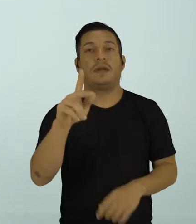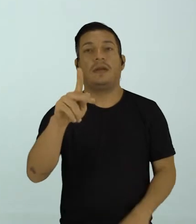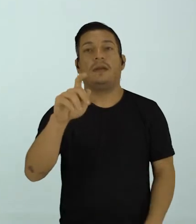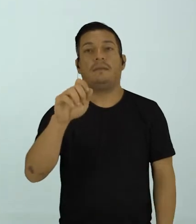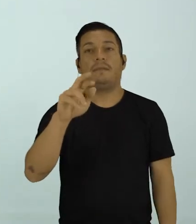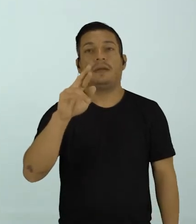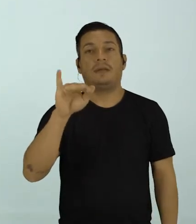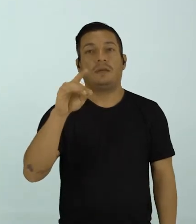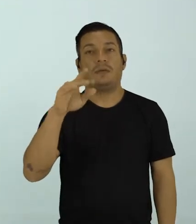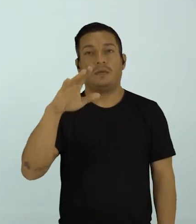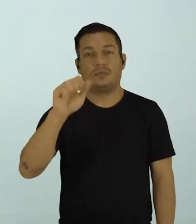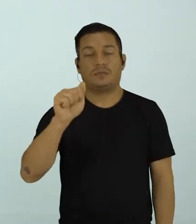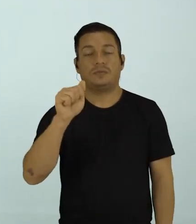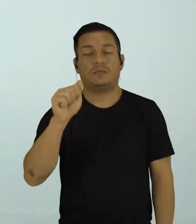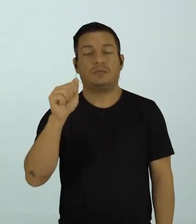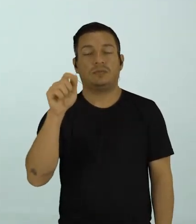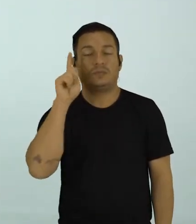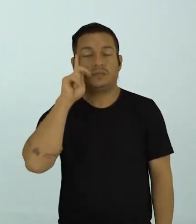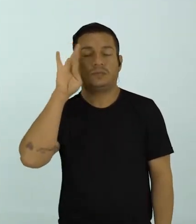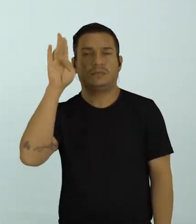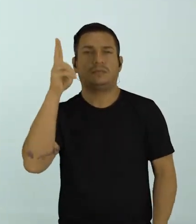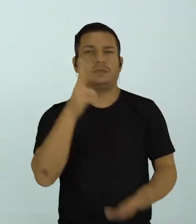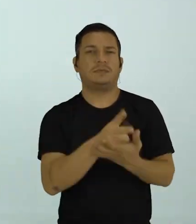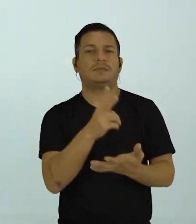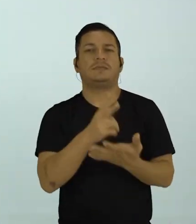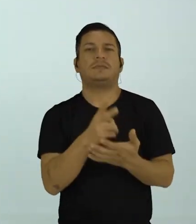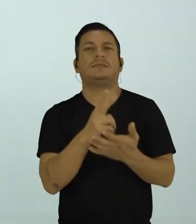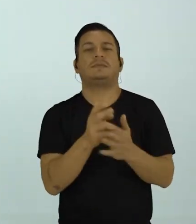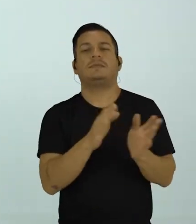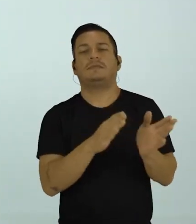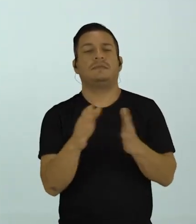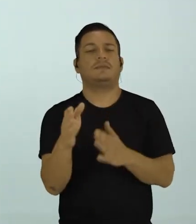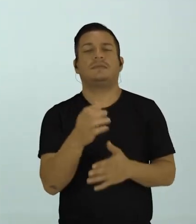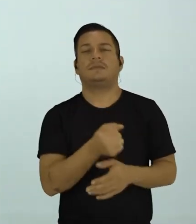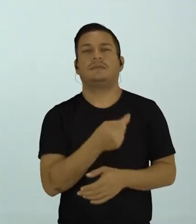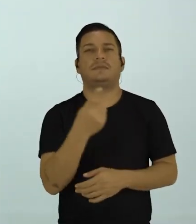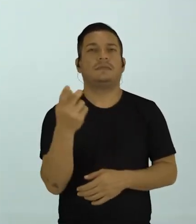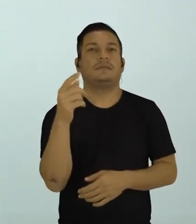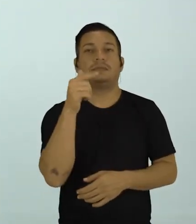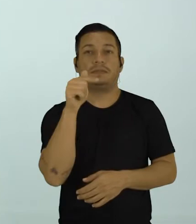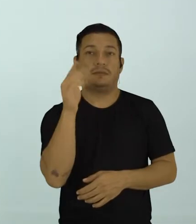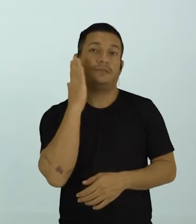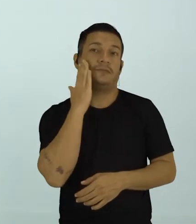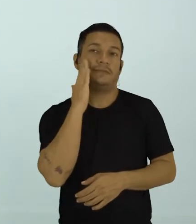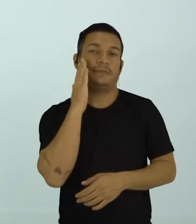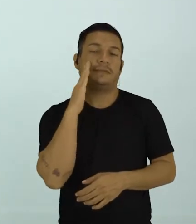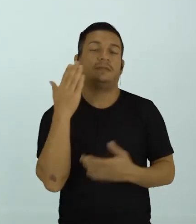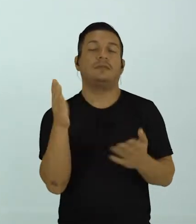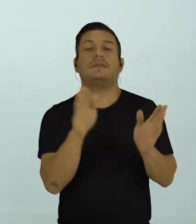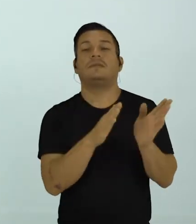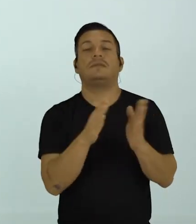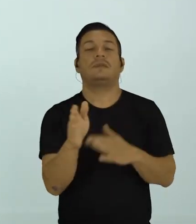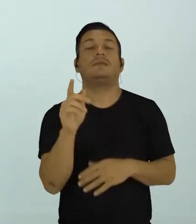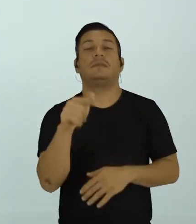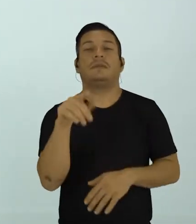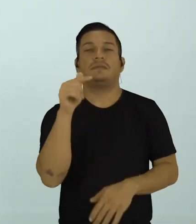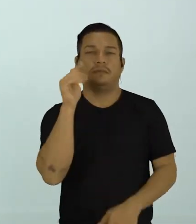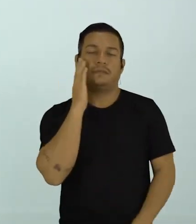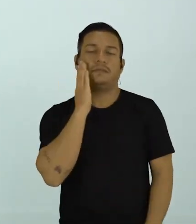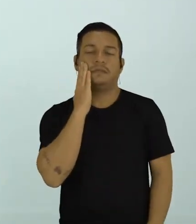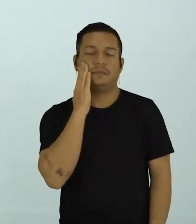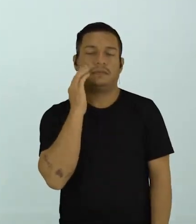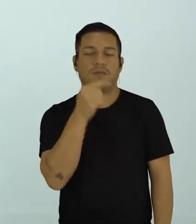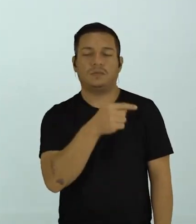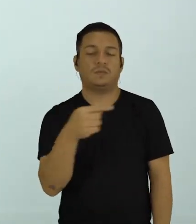dias da semana, sempre nessa ordem e sempre na mesma quantidade, ou seja, 7 dias. Então, nosso período aí, ó, é de 7